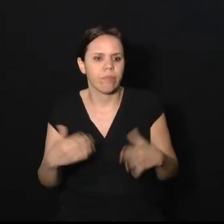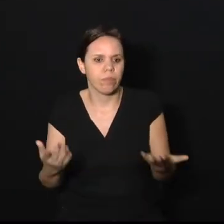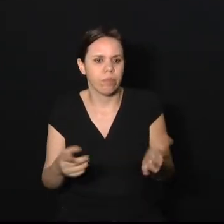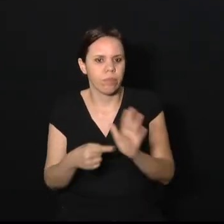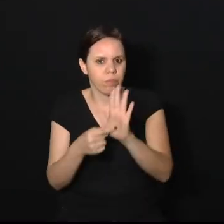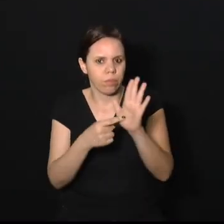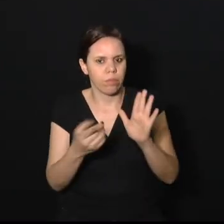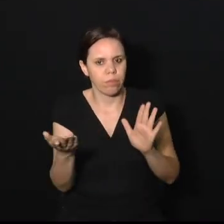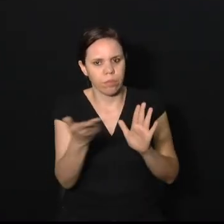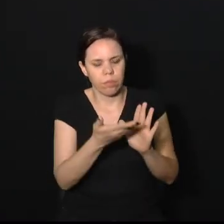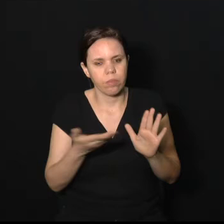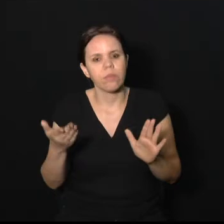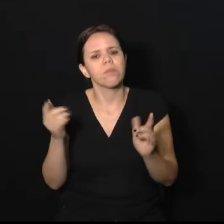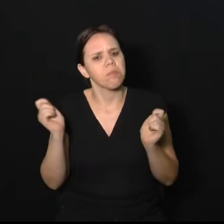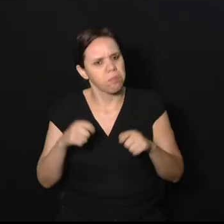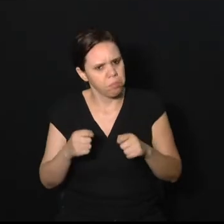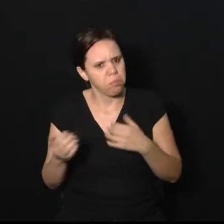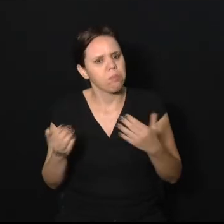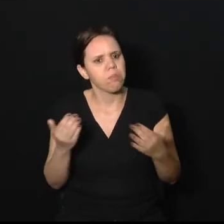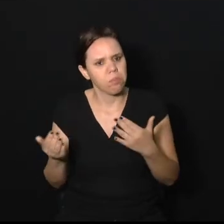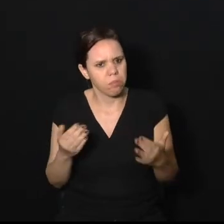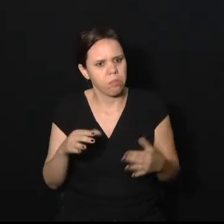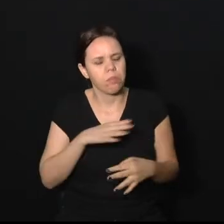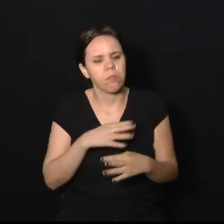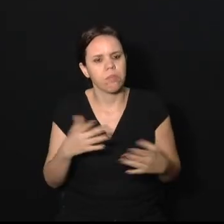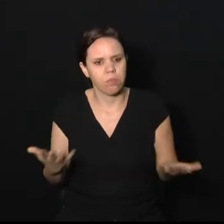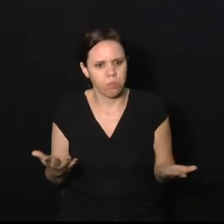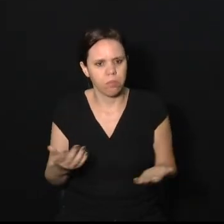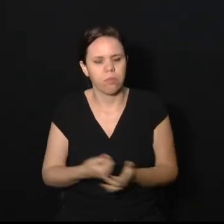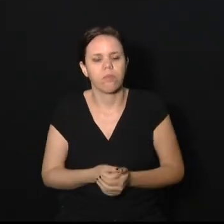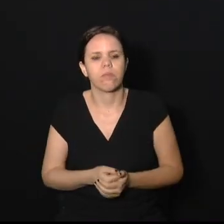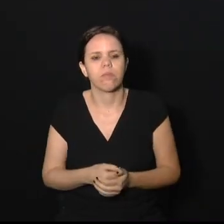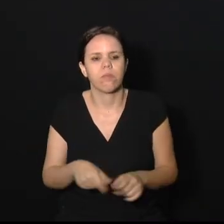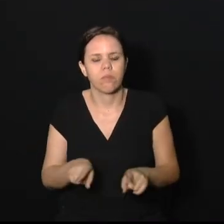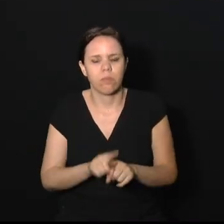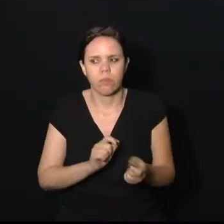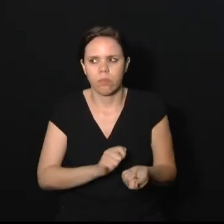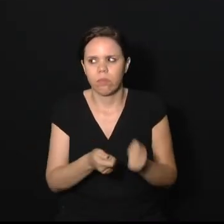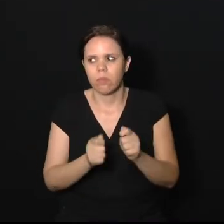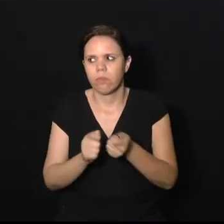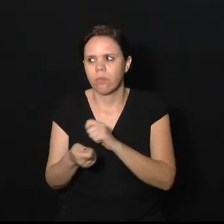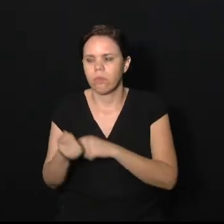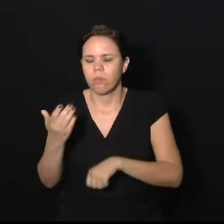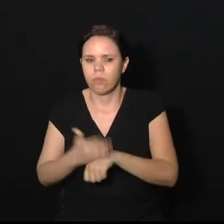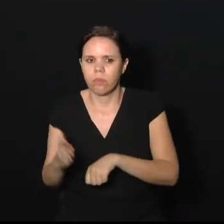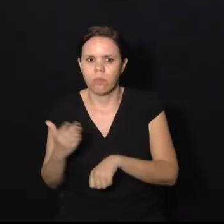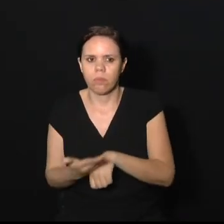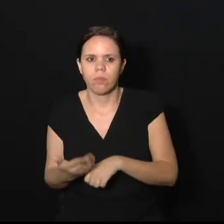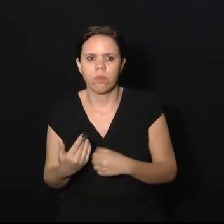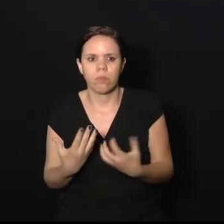mostrar para vocês que a gente pode comparar as cidades, de certa forma, e adaptar também